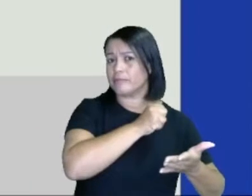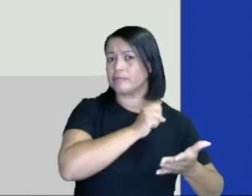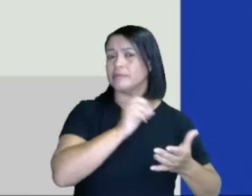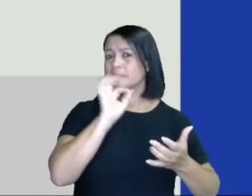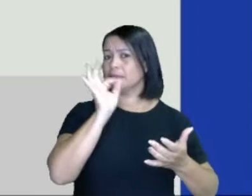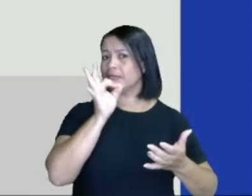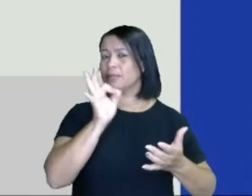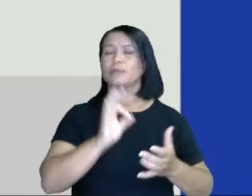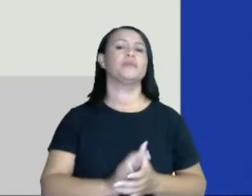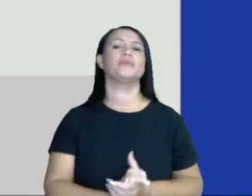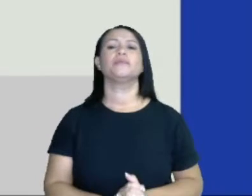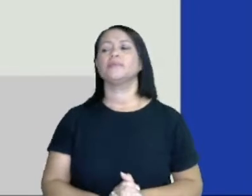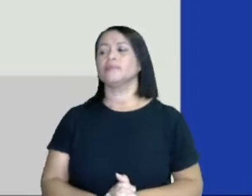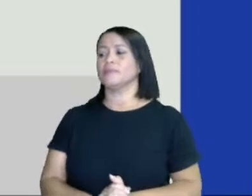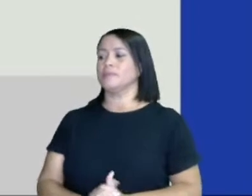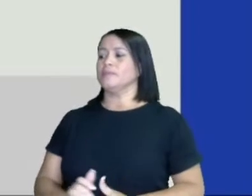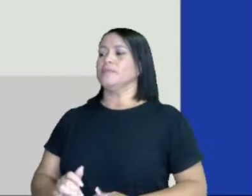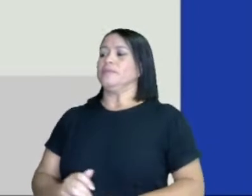rapidamente, certo?